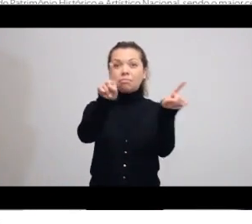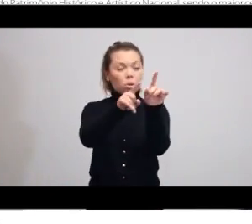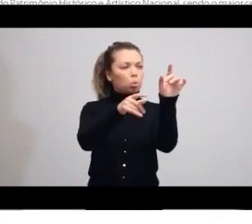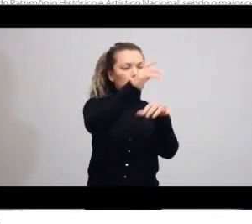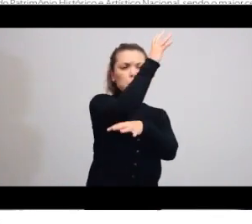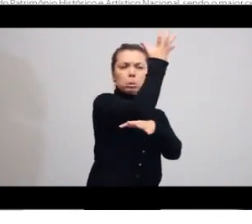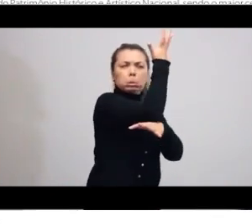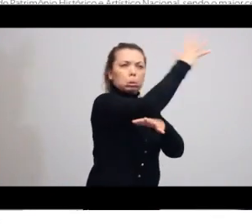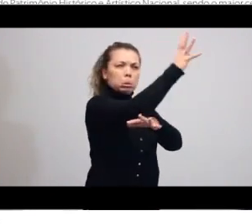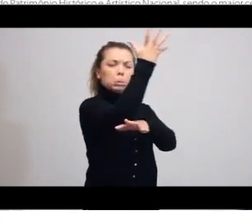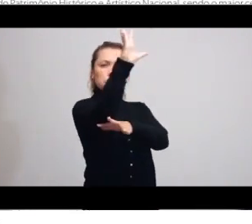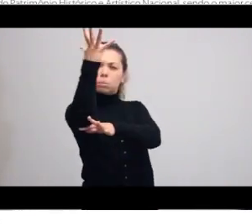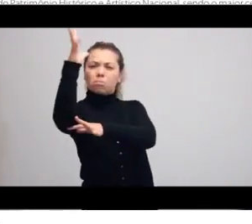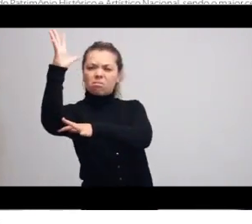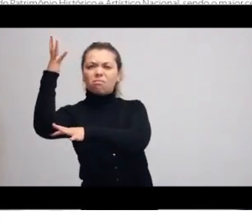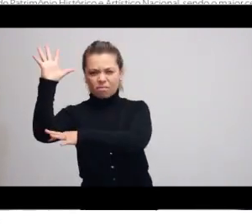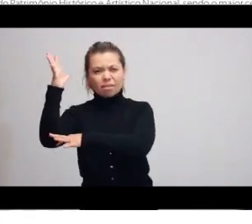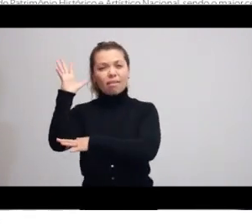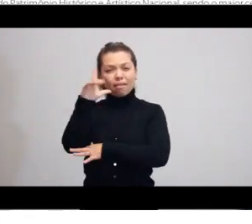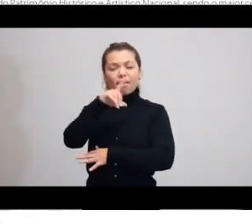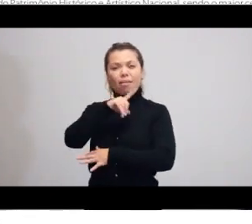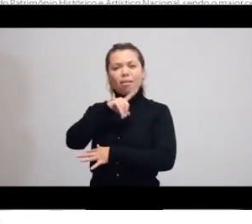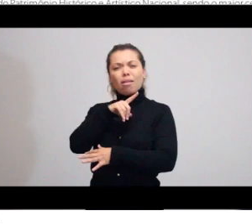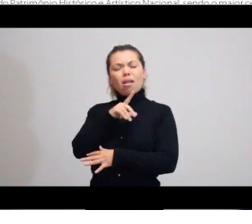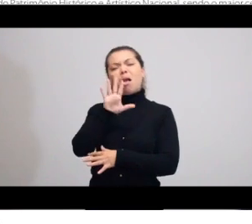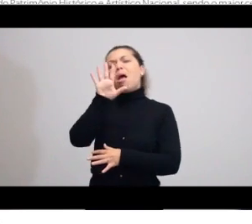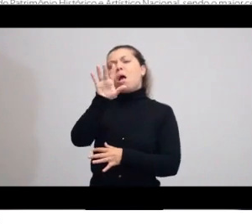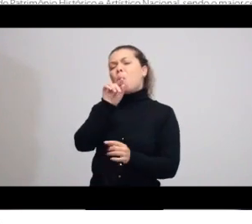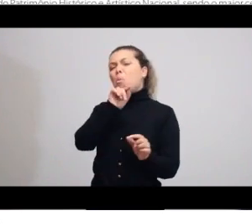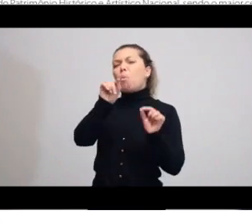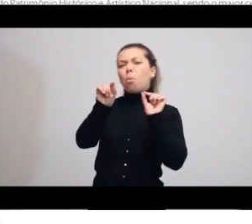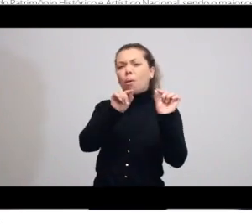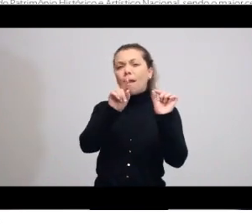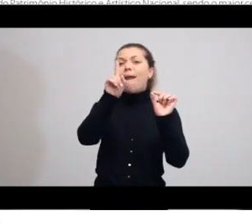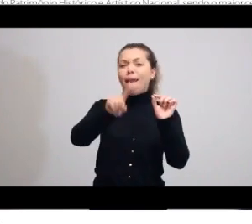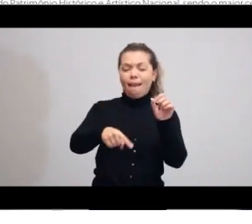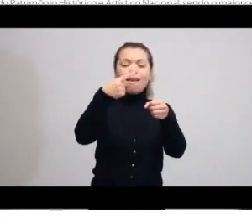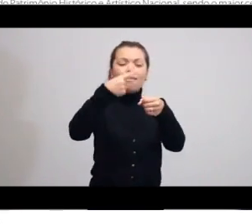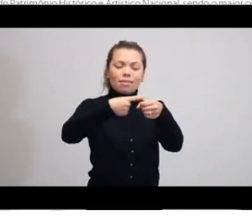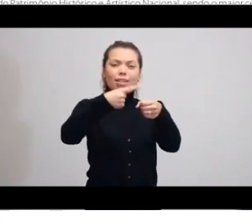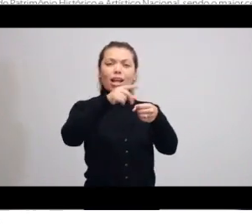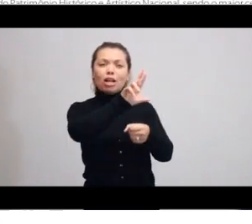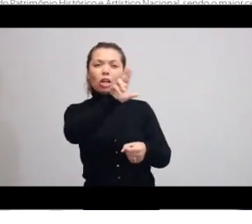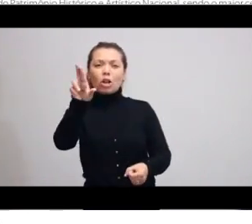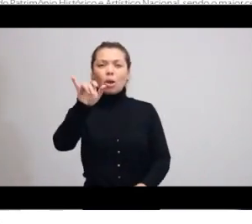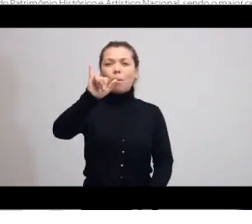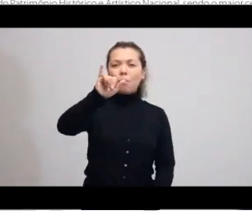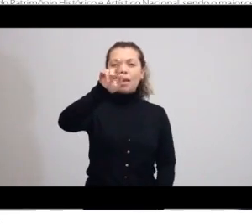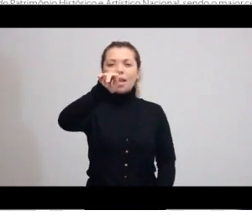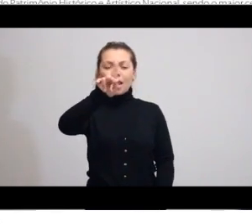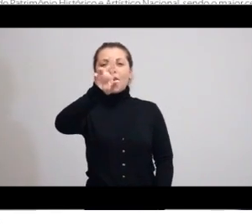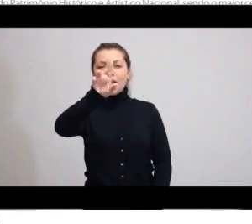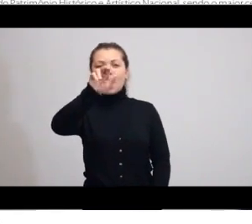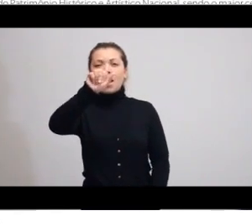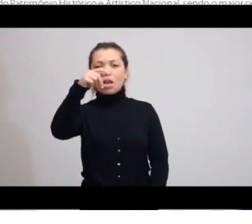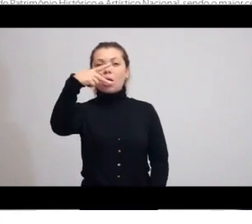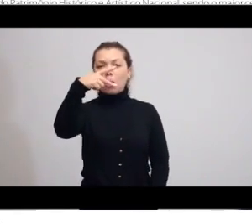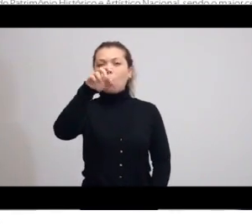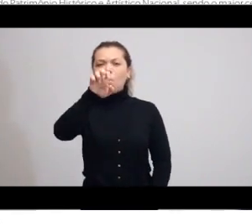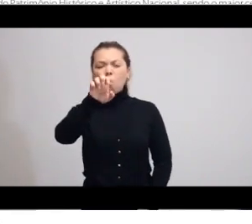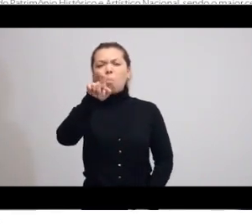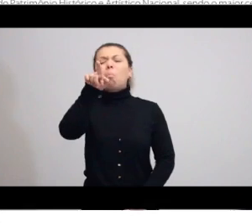para a moldura de um dos núcleos urbanos mais antigos do Brasil. A cidade de Iguape, localizada no litoral sul do estado de São